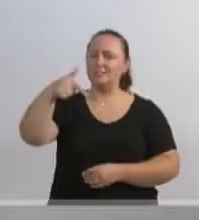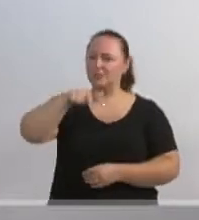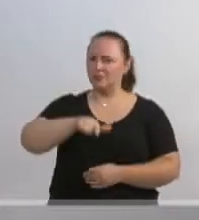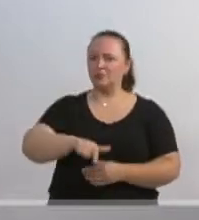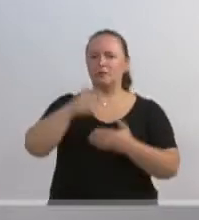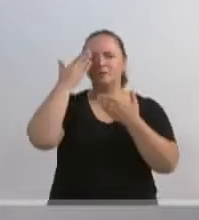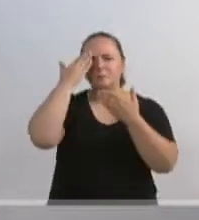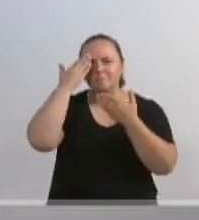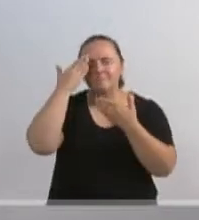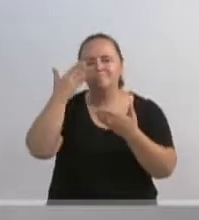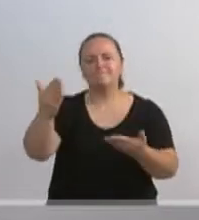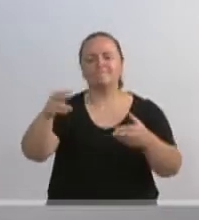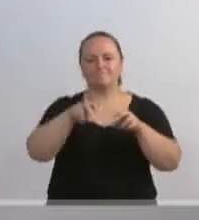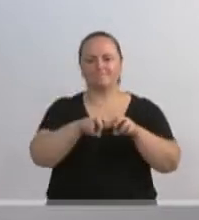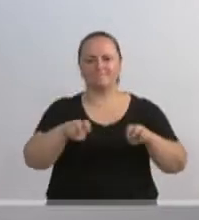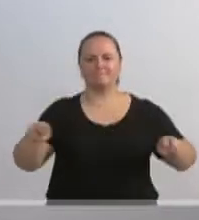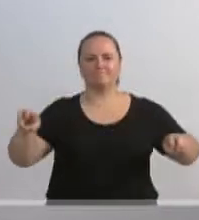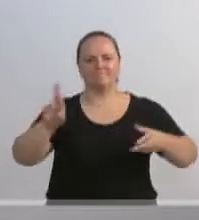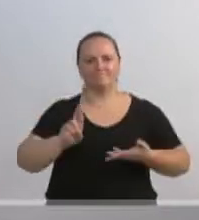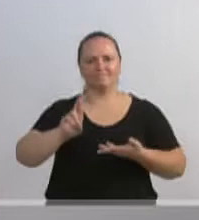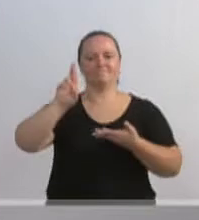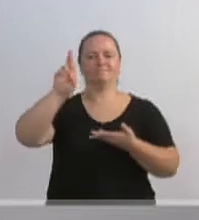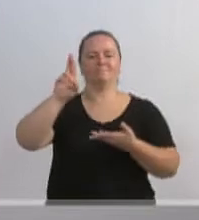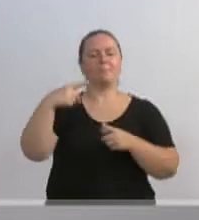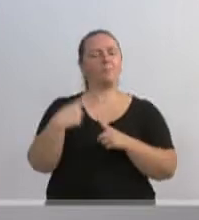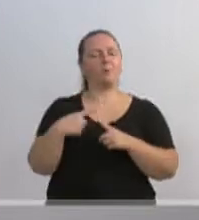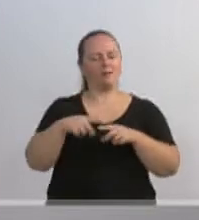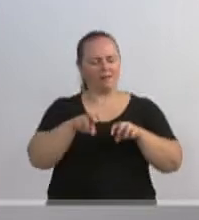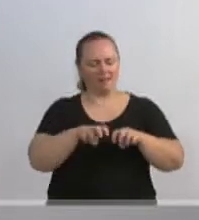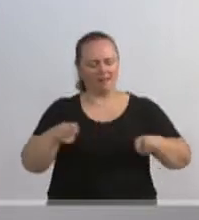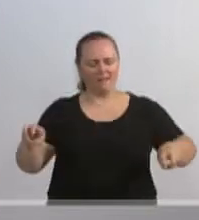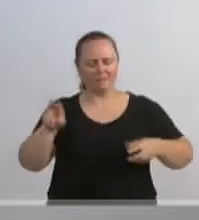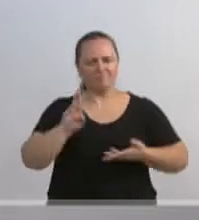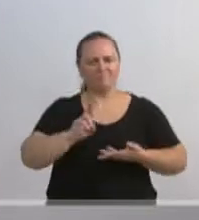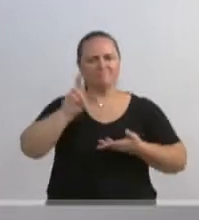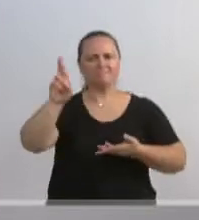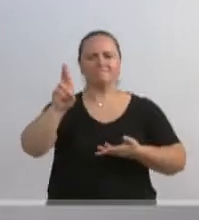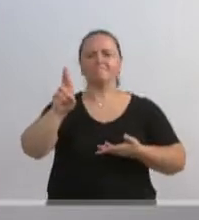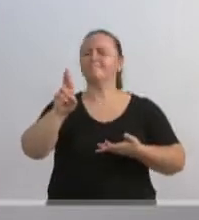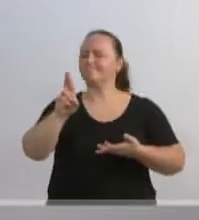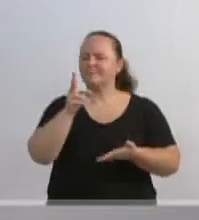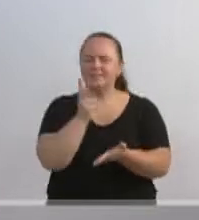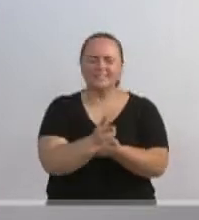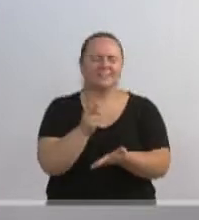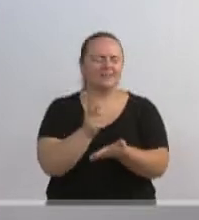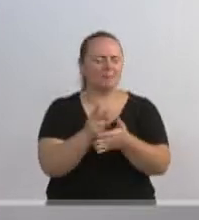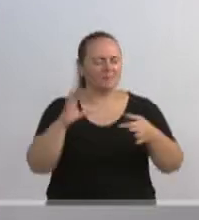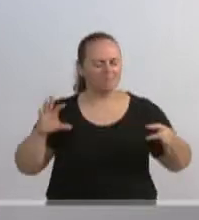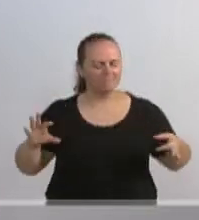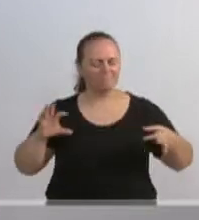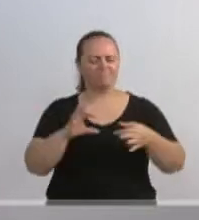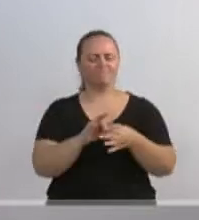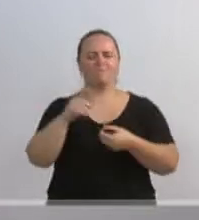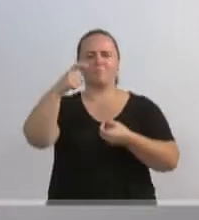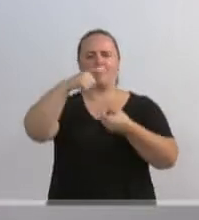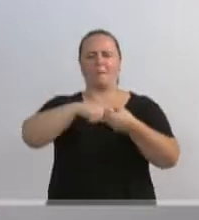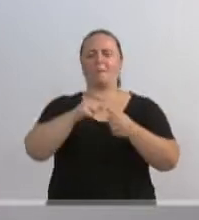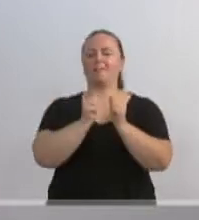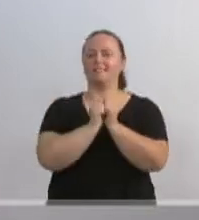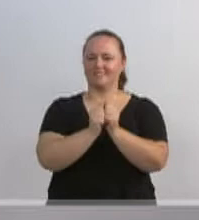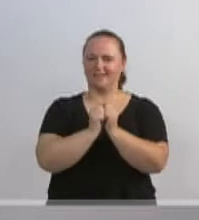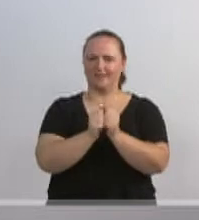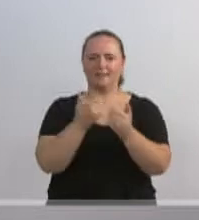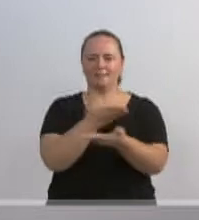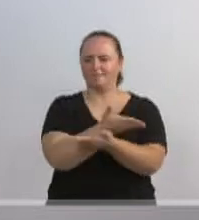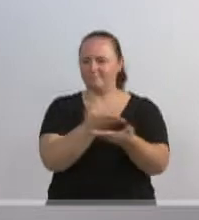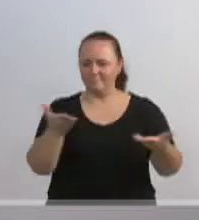temos feito é com o aval com a cooperação da mesa diretora não é uma conquista desse vereador é uma conquista da mesa diretora e de todos os vereadores